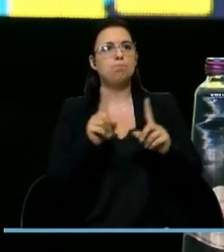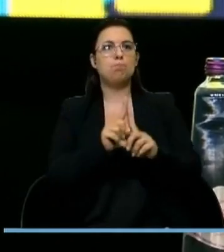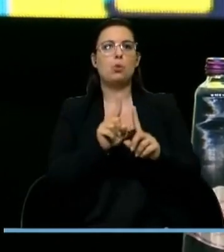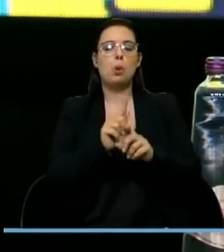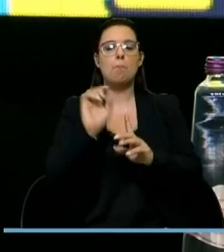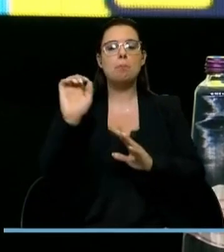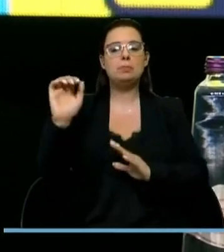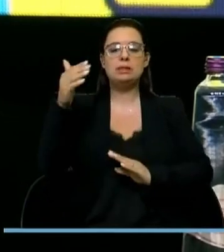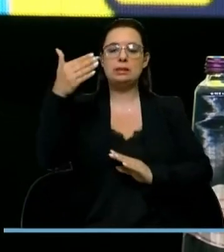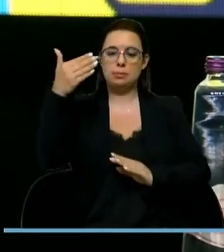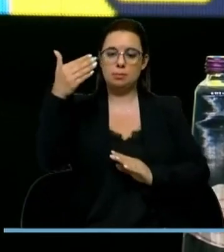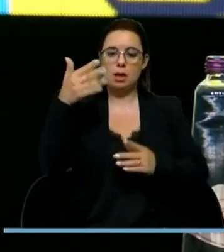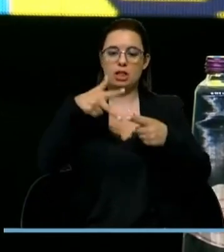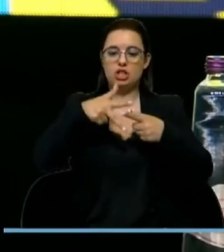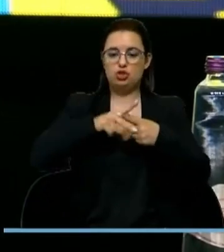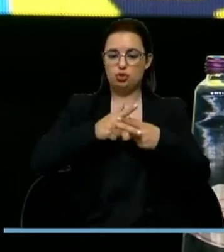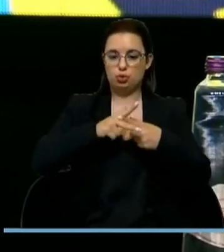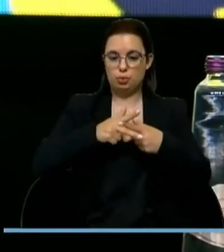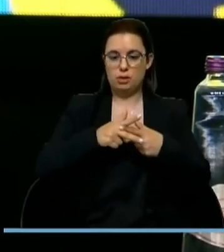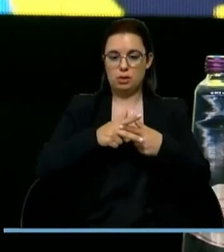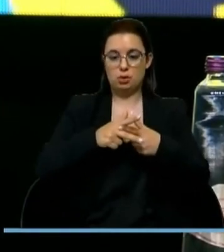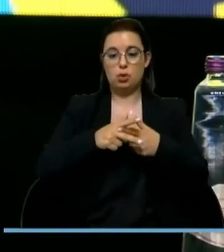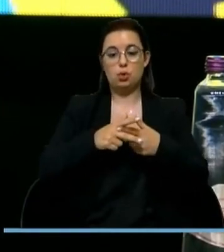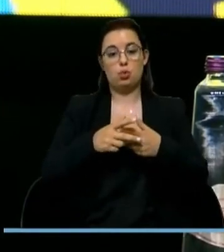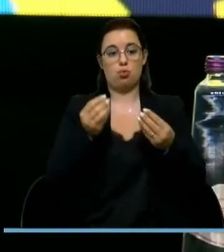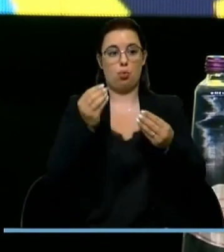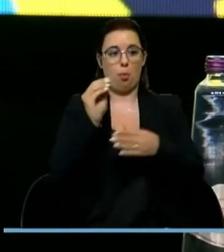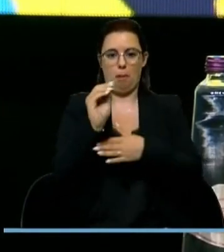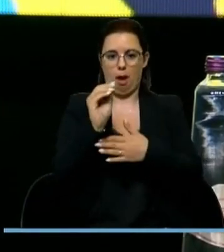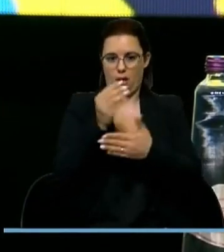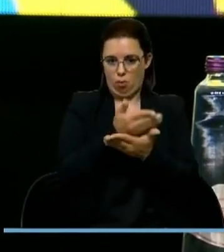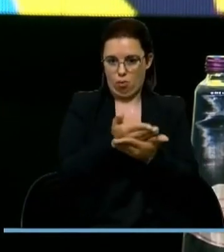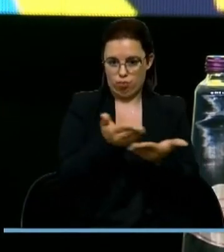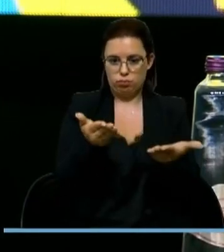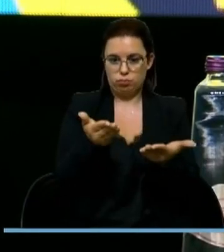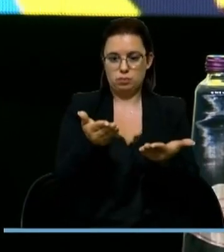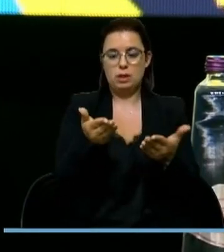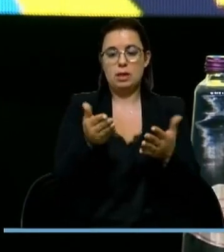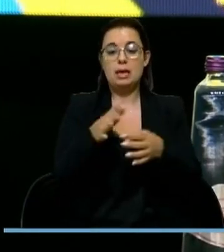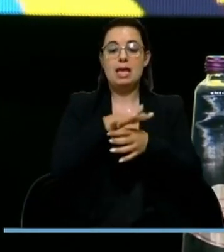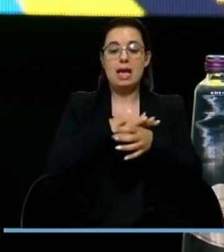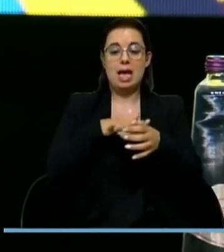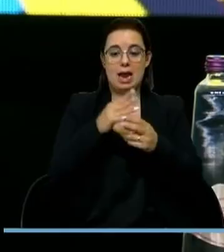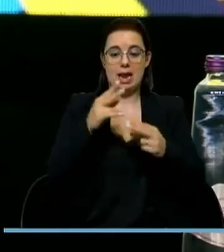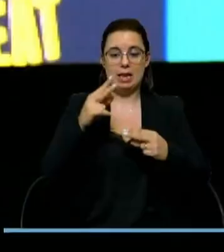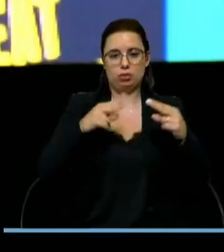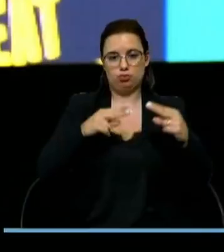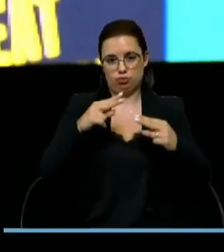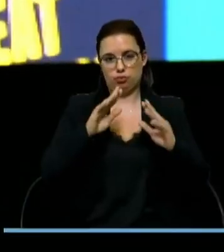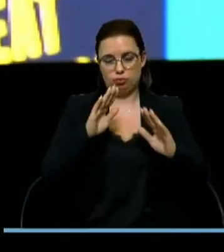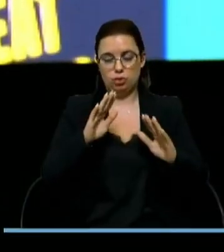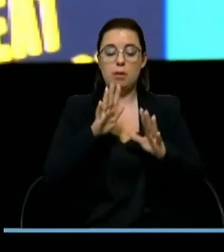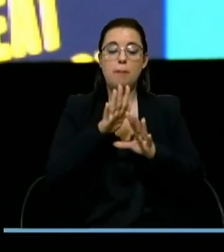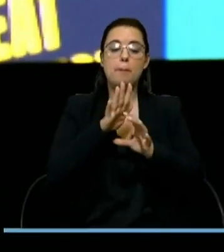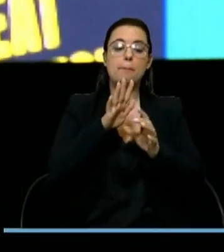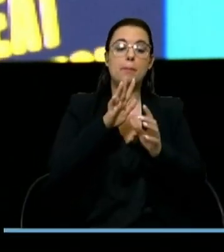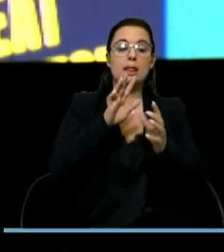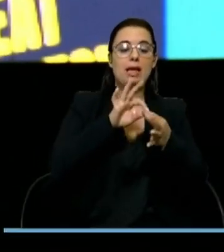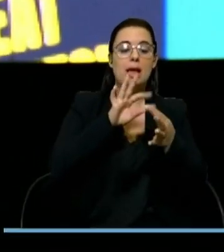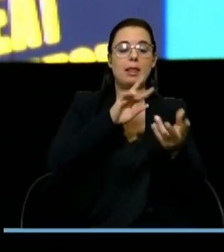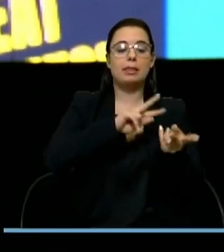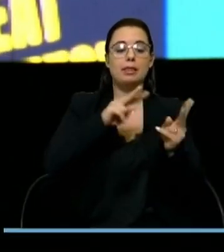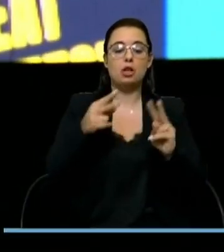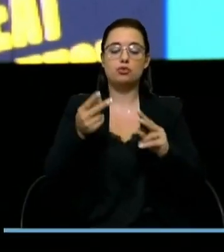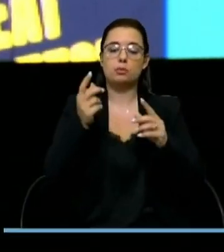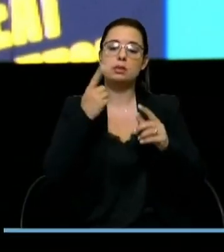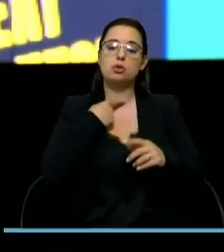dos principais instrumentos ao serviço da banca e do setor das fintechs no âmbito desta transformação